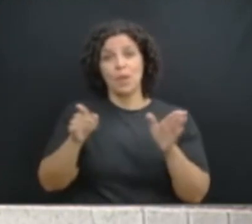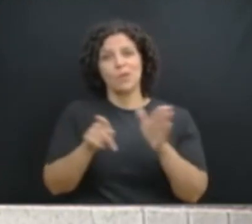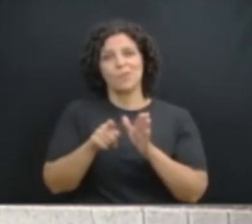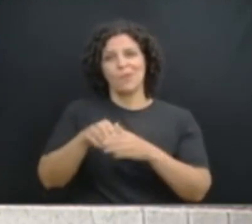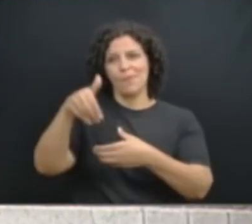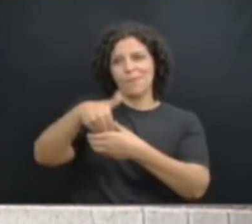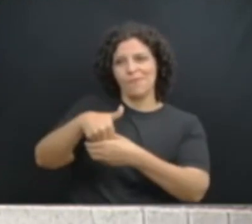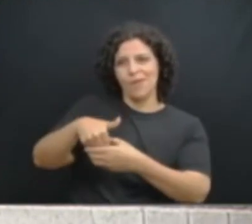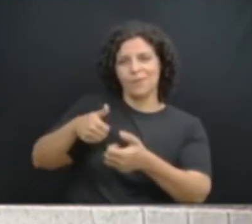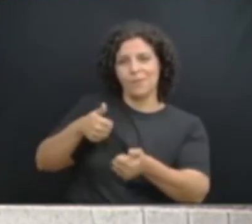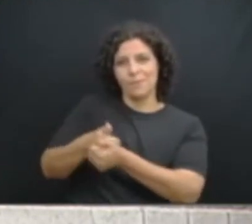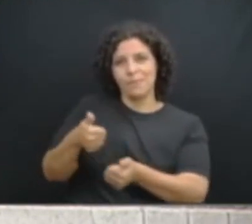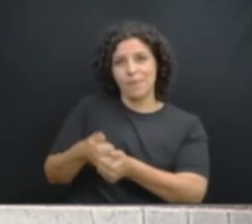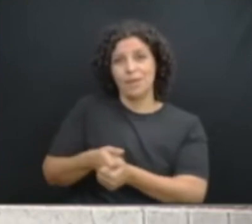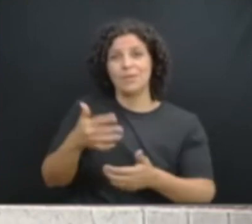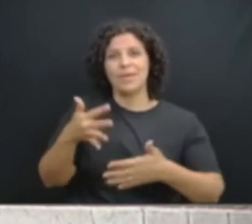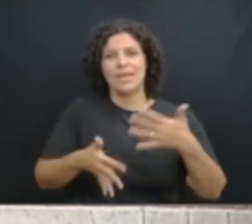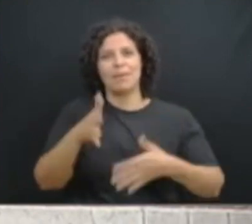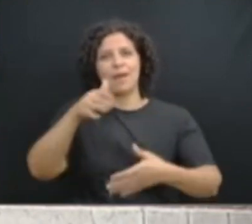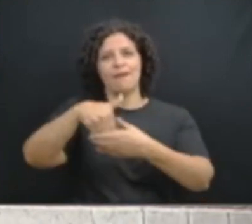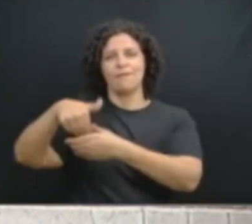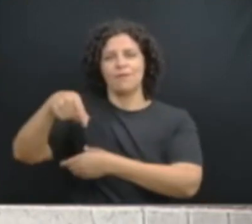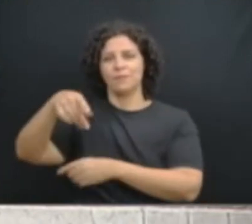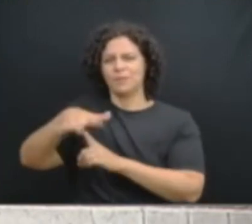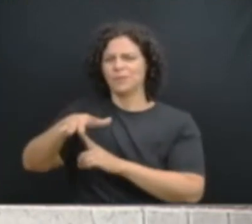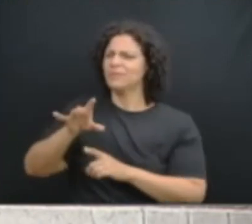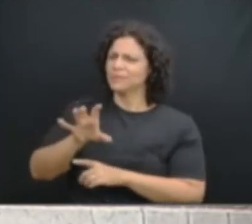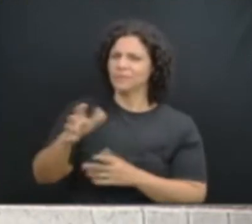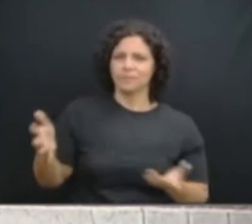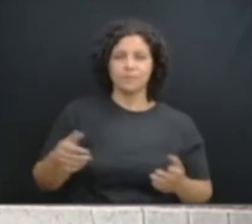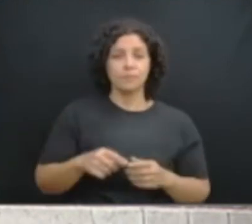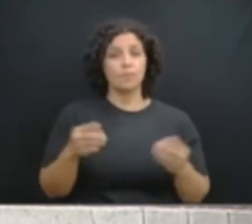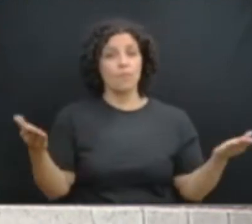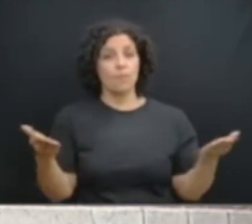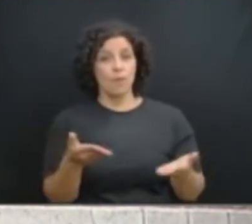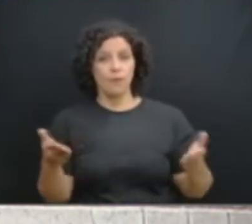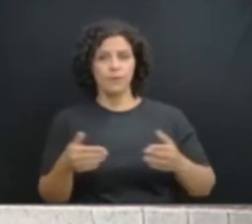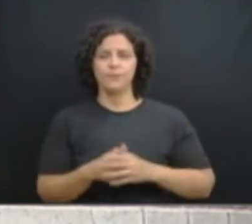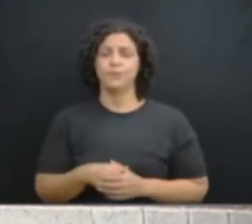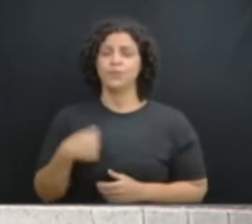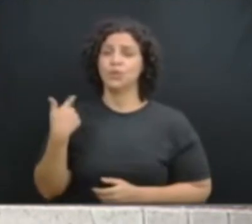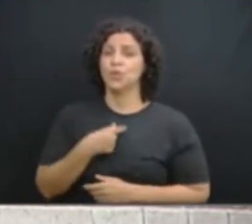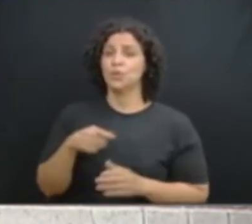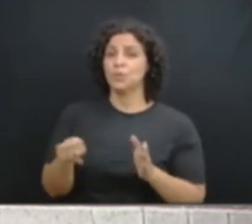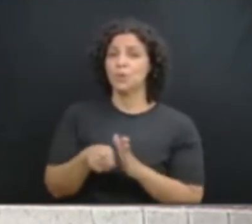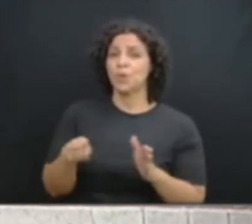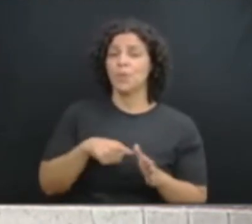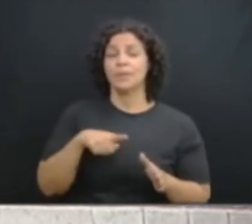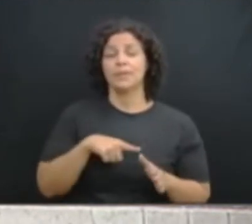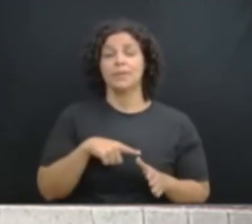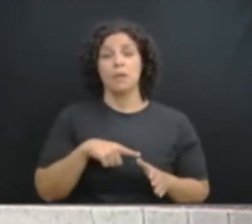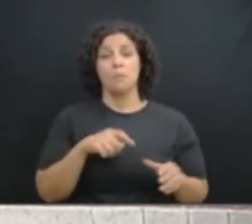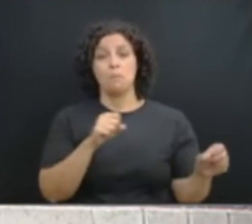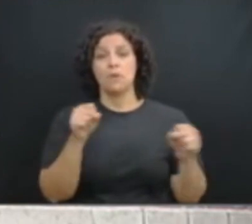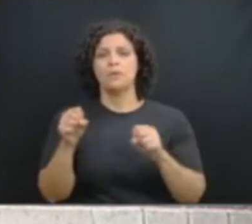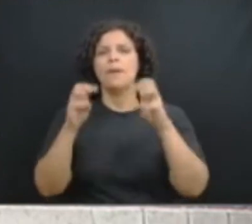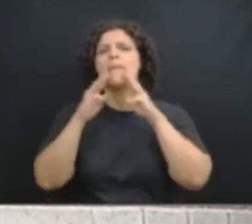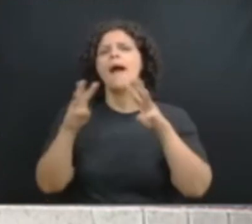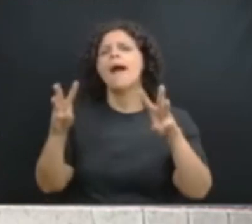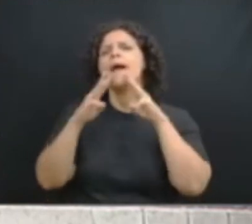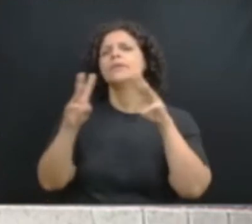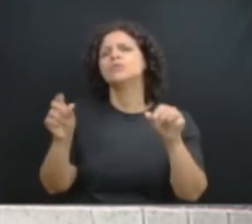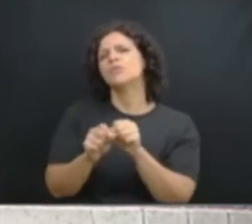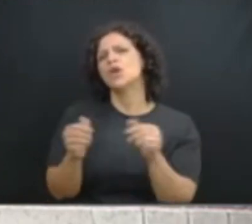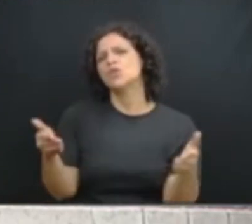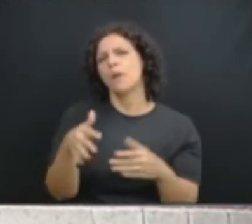eleição e atrapalhar o seu resultado eleitoral. Era isso. E agora, com a sua poderosa máquina de marketing, quer